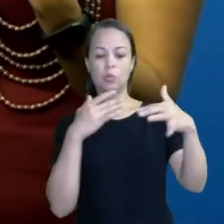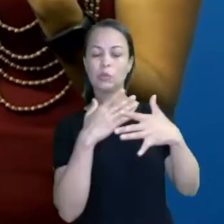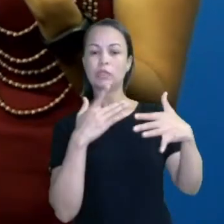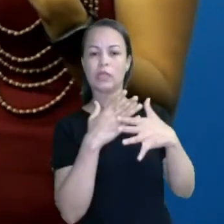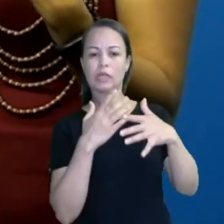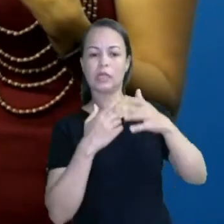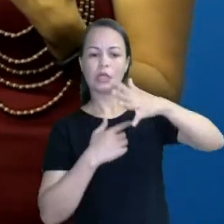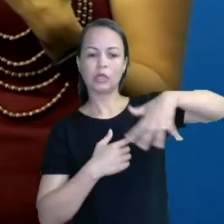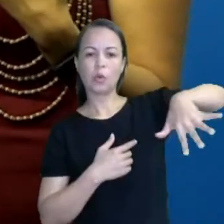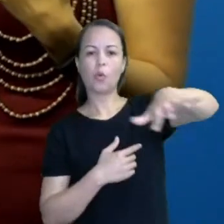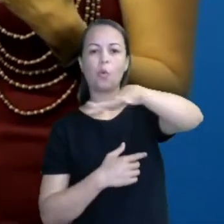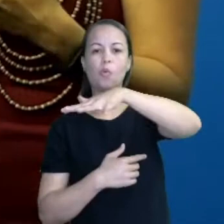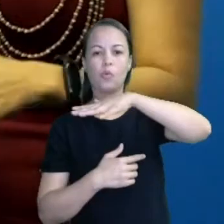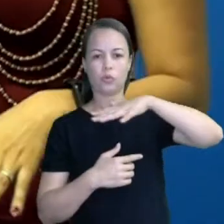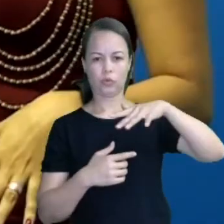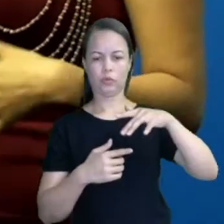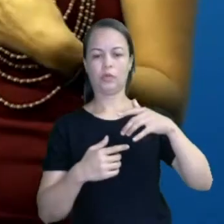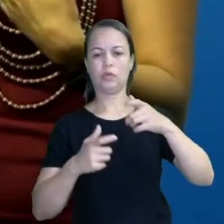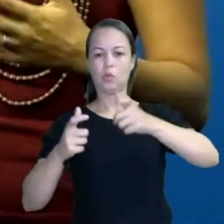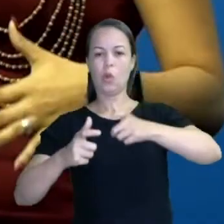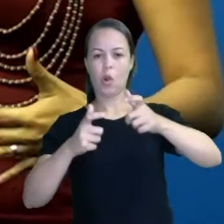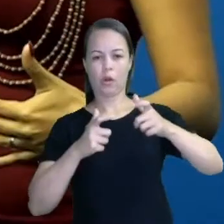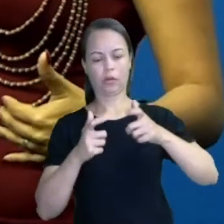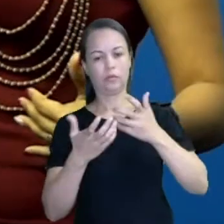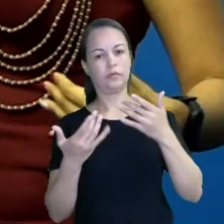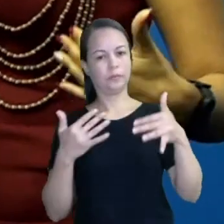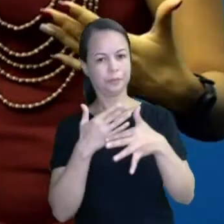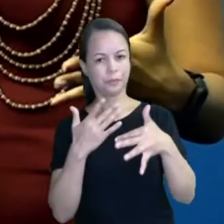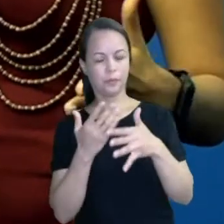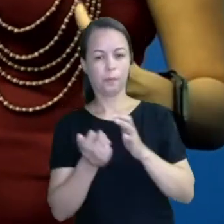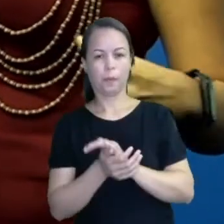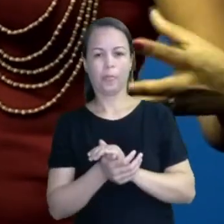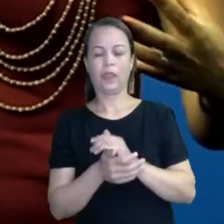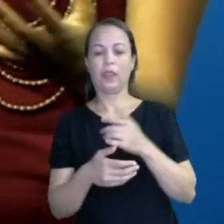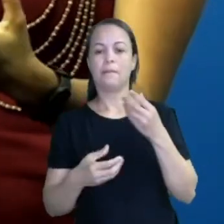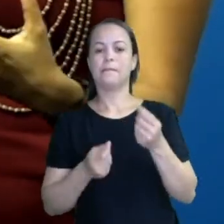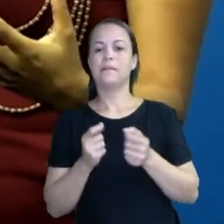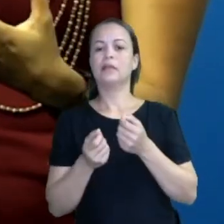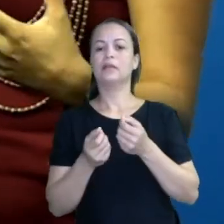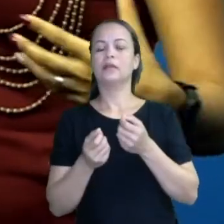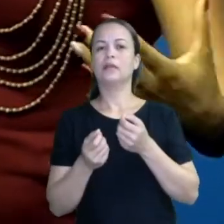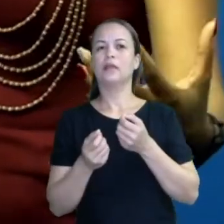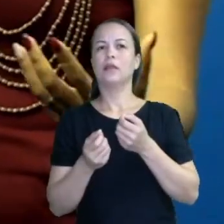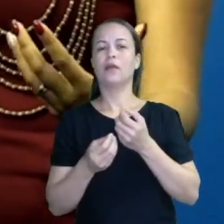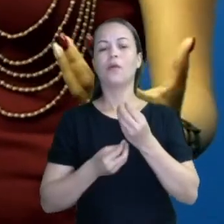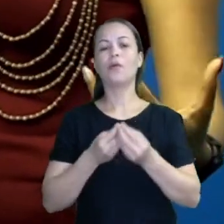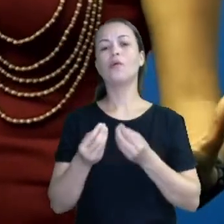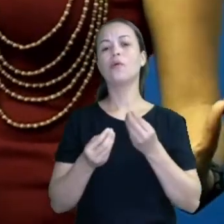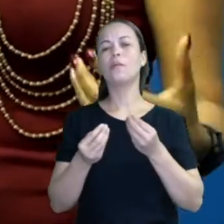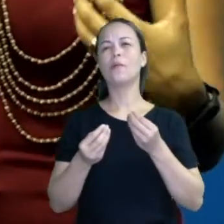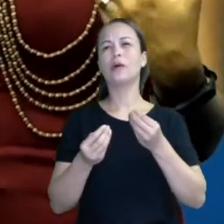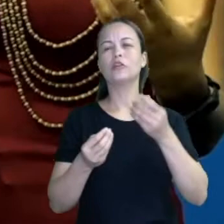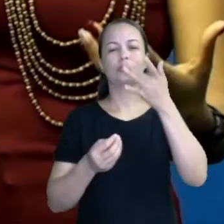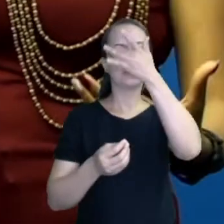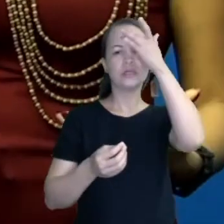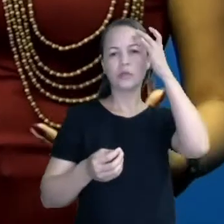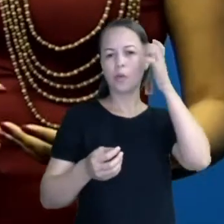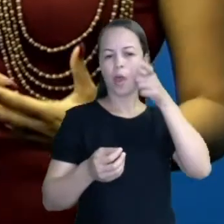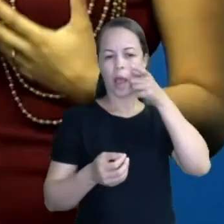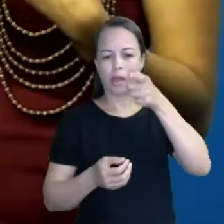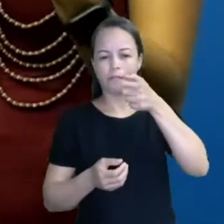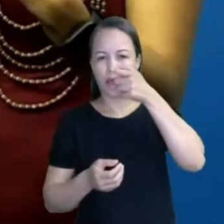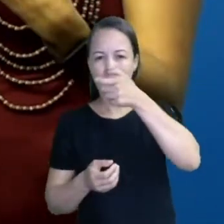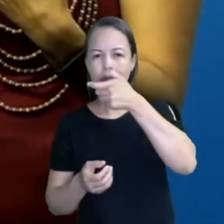torno daquela cidade, daquele local. Mediante ao aumento da industrialização, aquele atrair de pessoas para o mercado